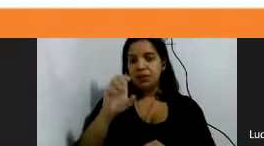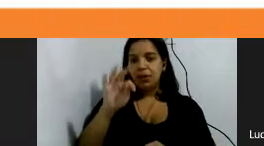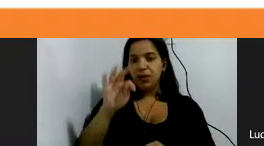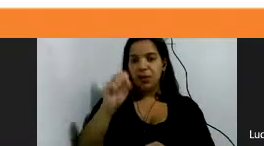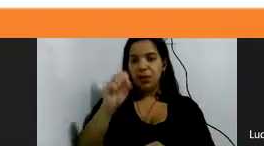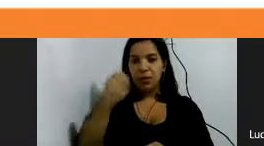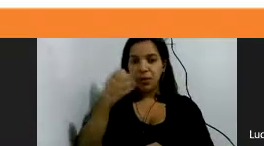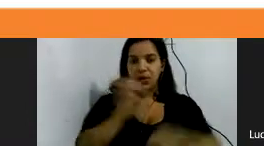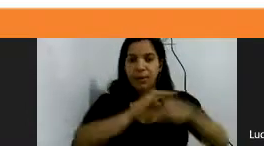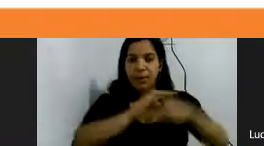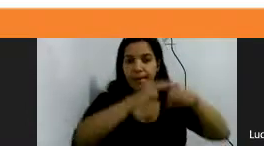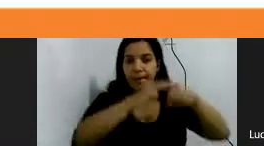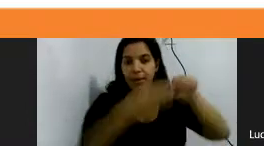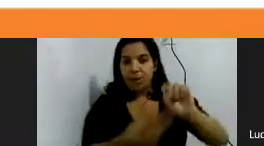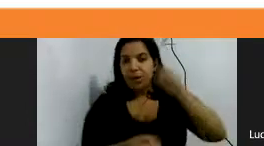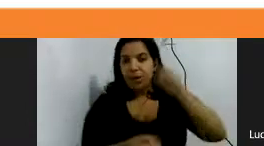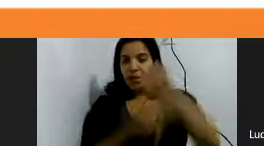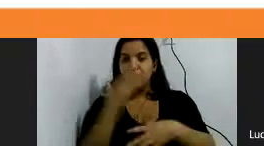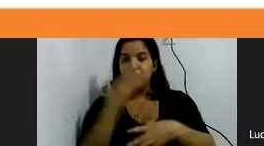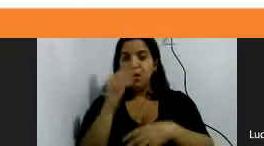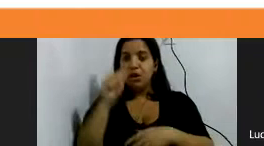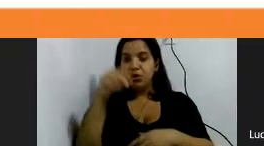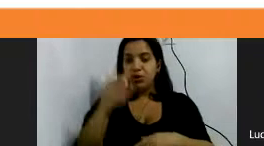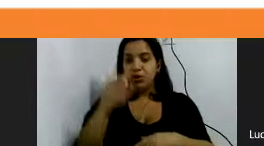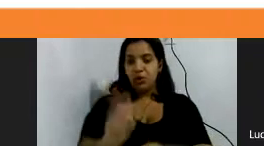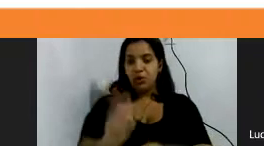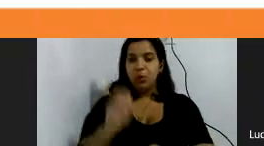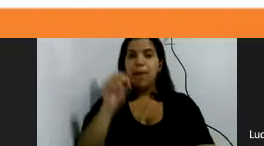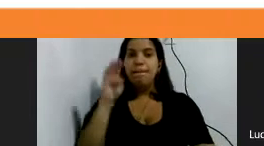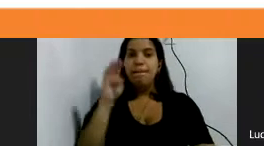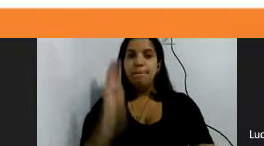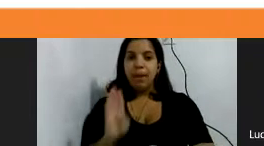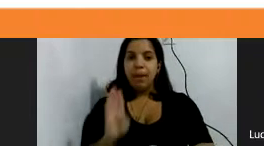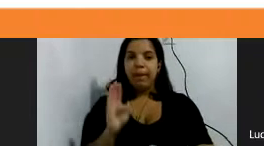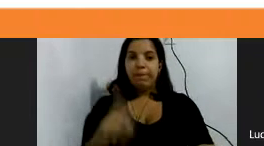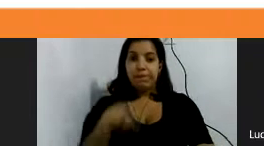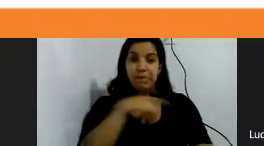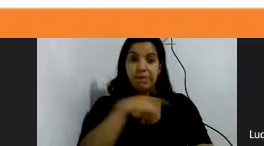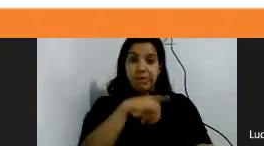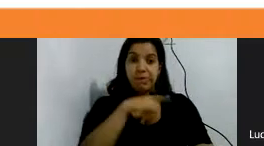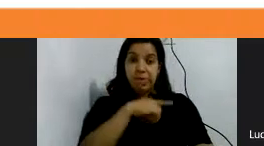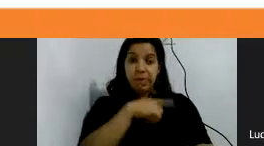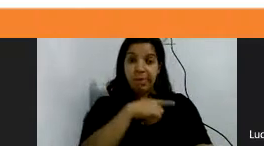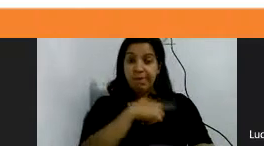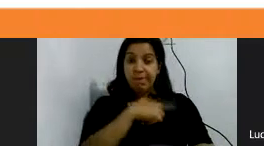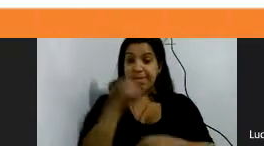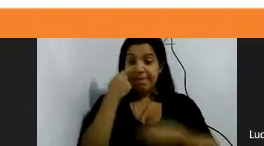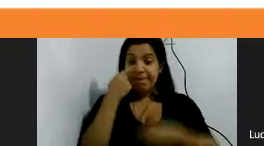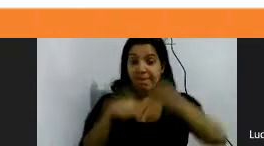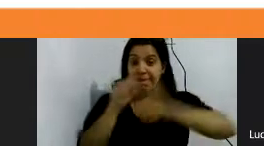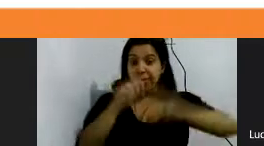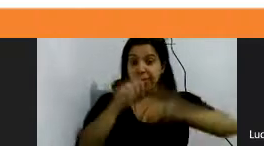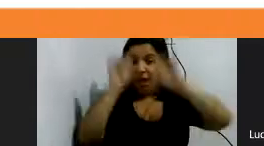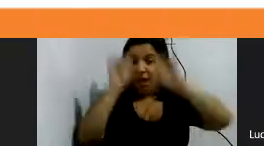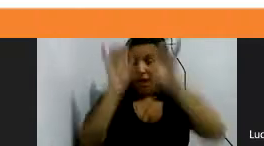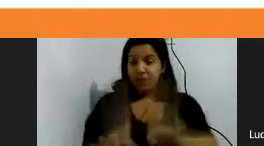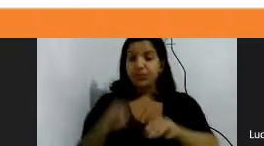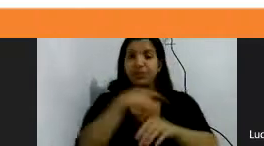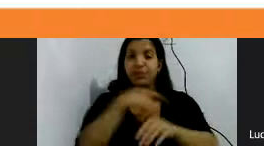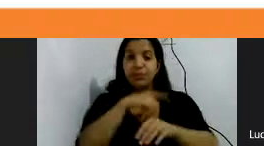eritrocitária, formando assim o antígeno B. Então, aqui a gente já consegue ver que cada antígeno tem